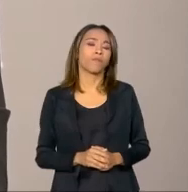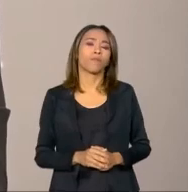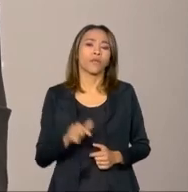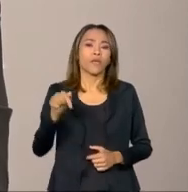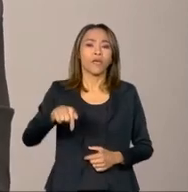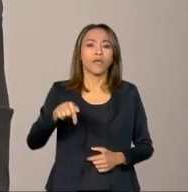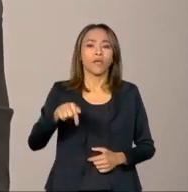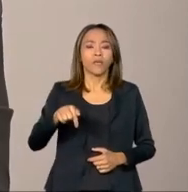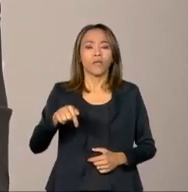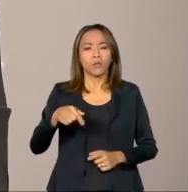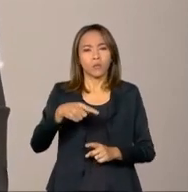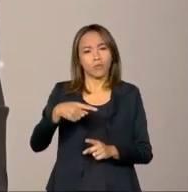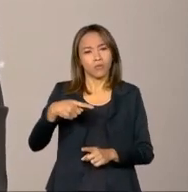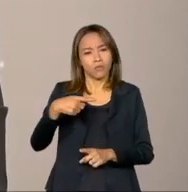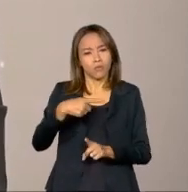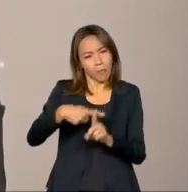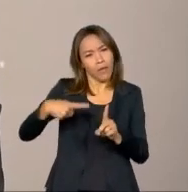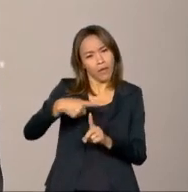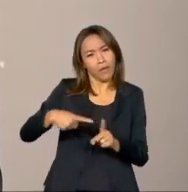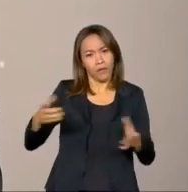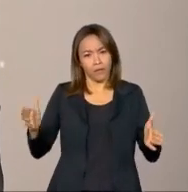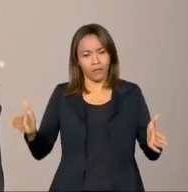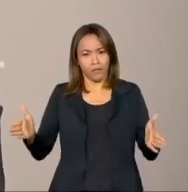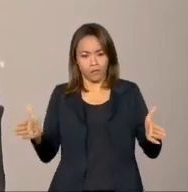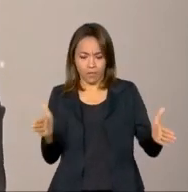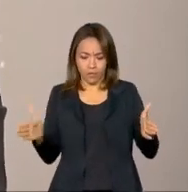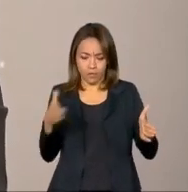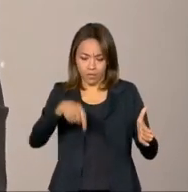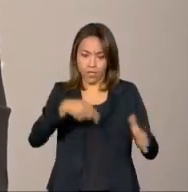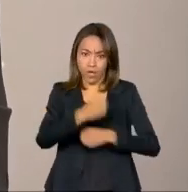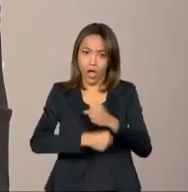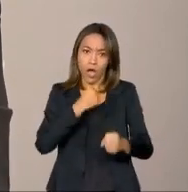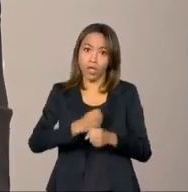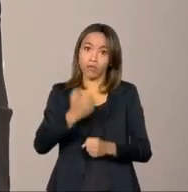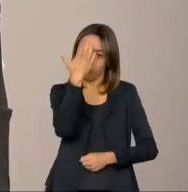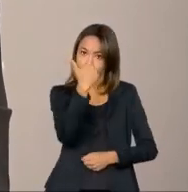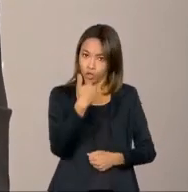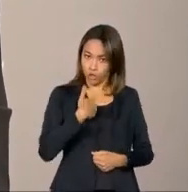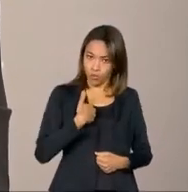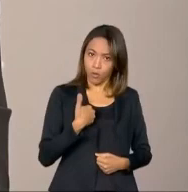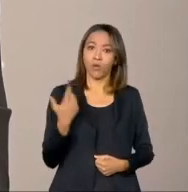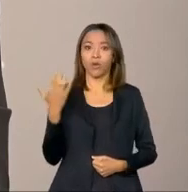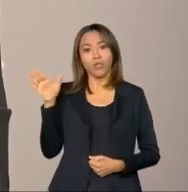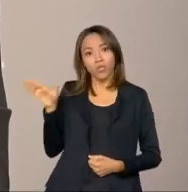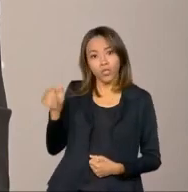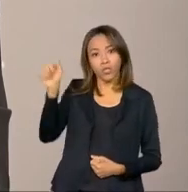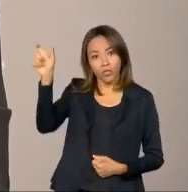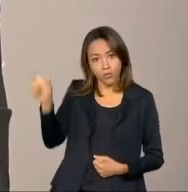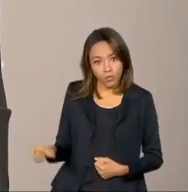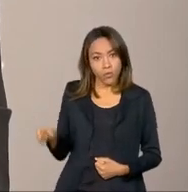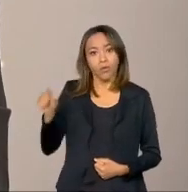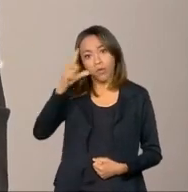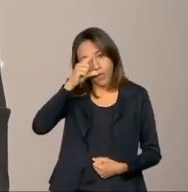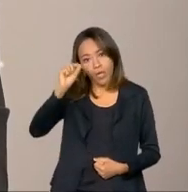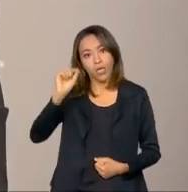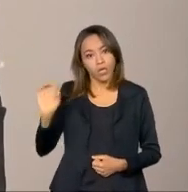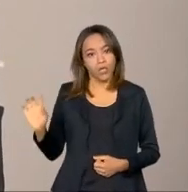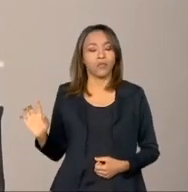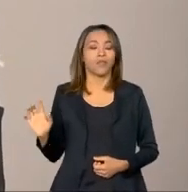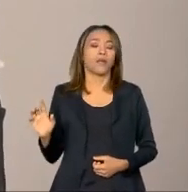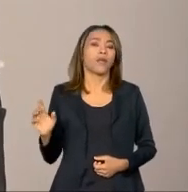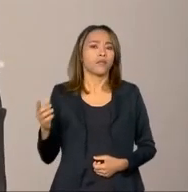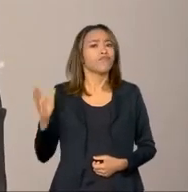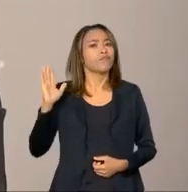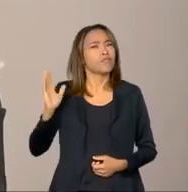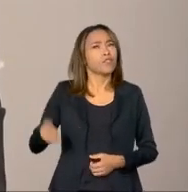ano, nos chamou, a mim e ao presidente Alckmin. O presidente Lula, já há tempos ele